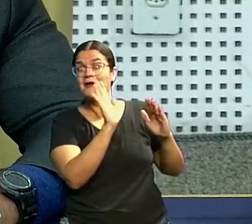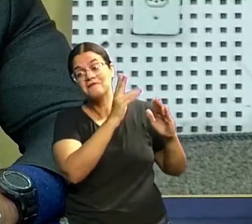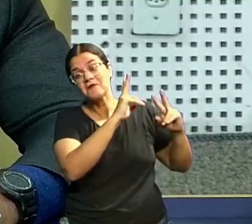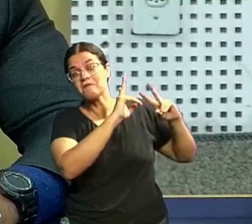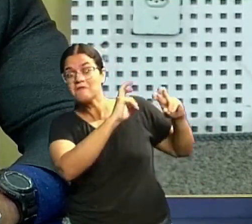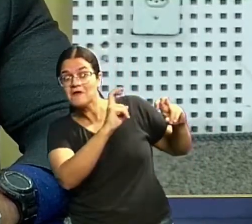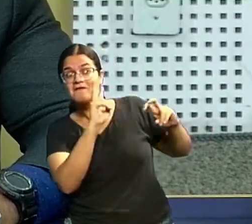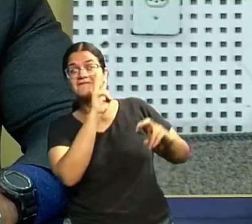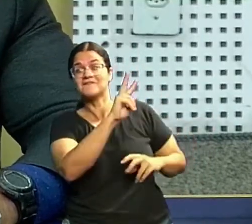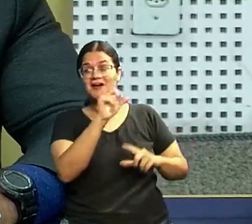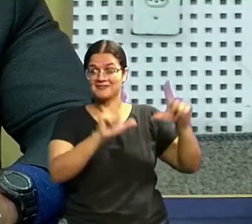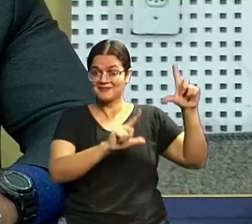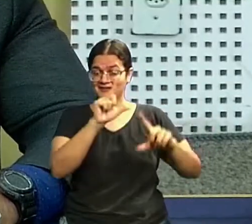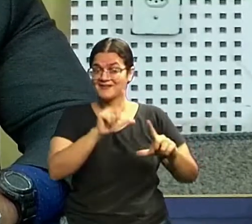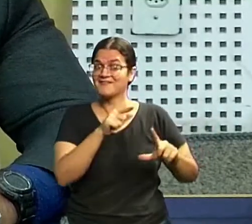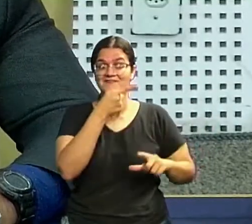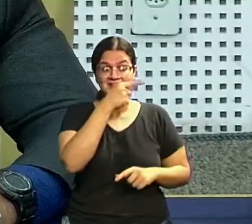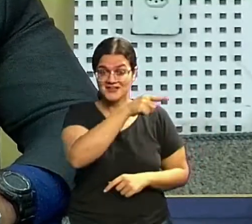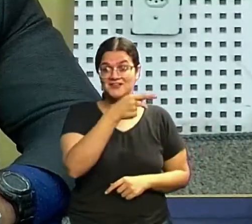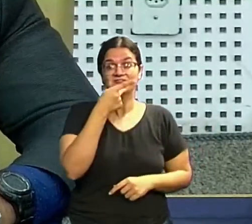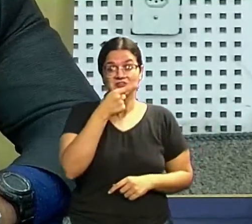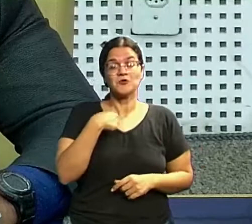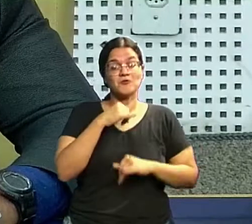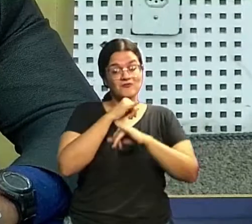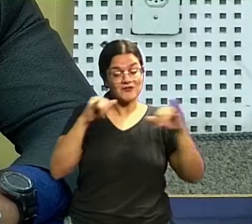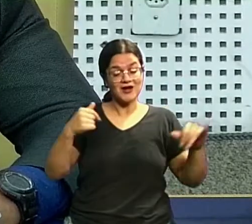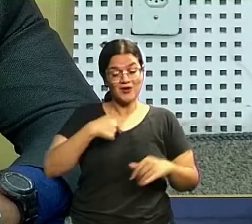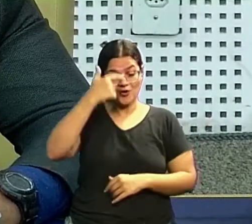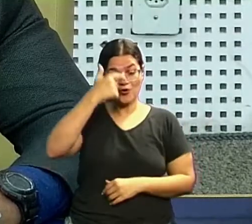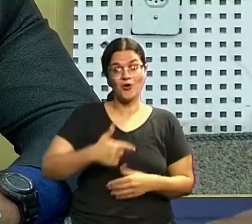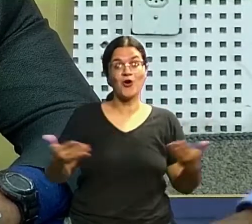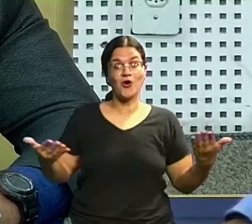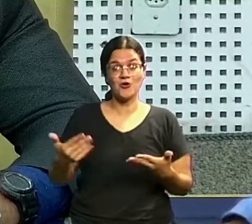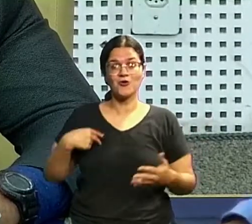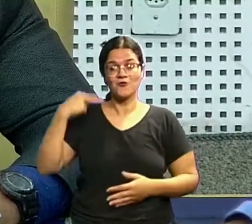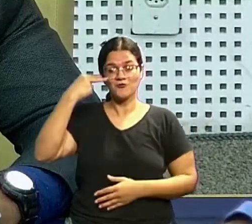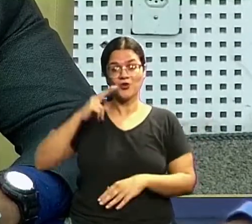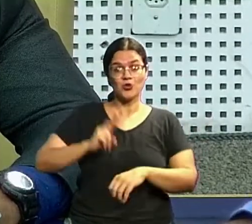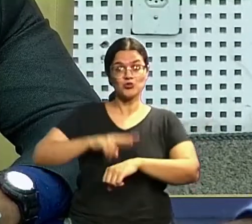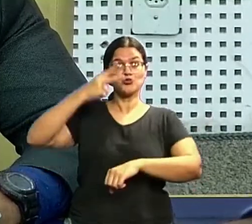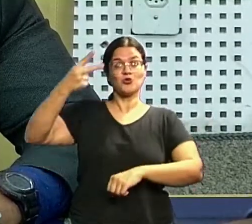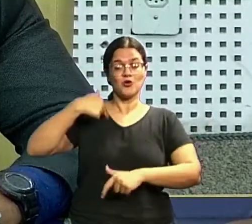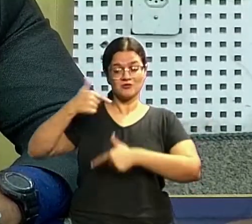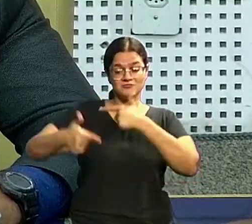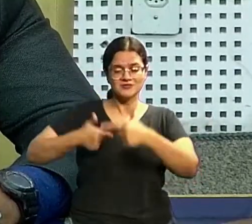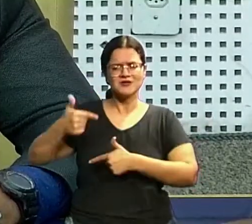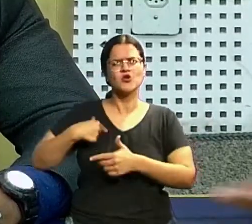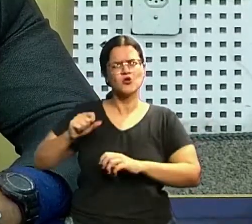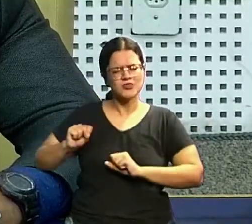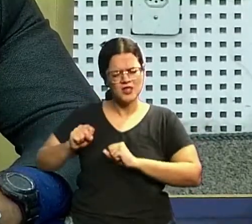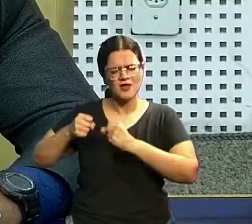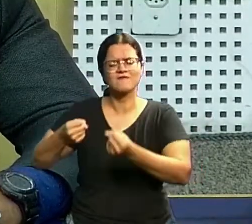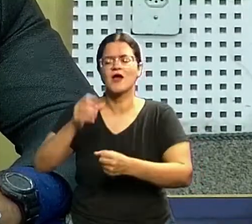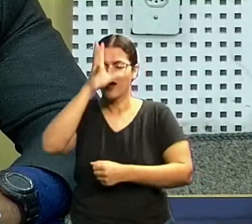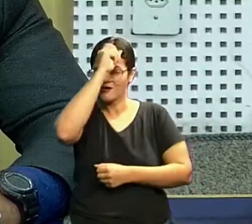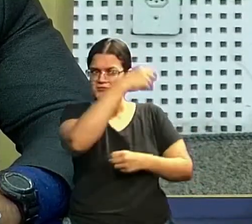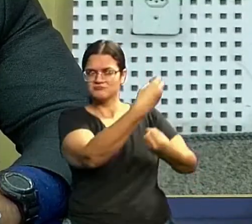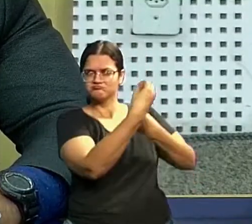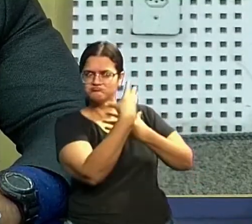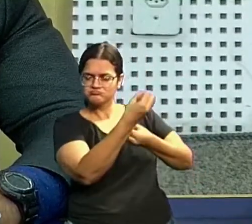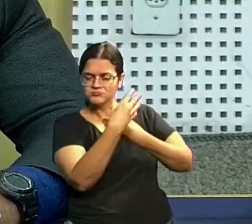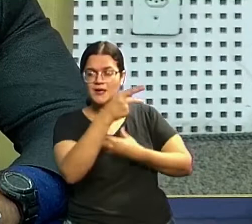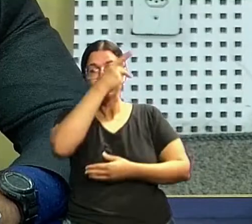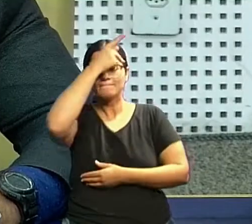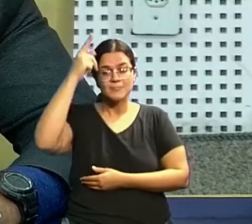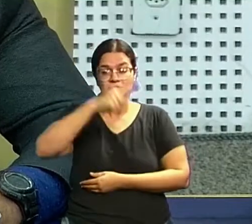isso. Mãe, a senhora não ter calado, só fez um vereador que tem 2 mandatos na cidade de Goiânia e que defende e que aprendeu com a senhora. Que